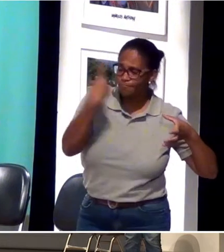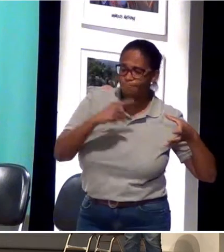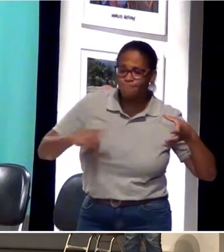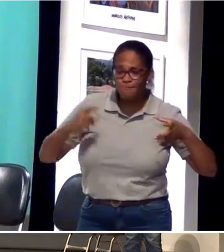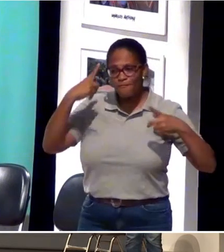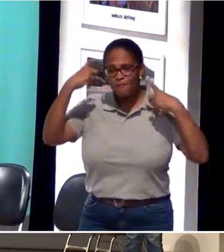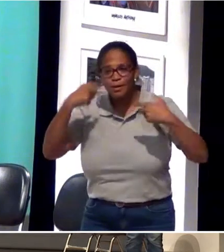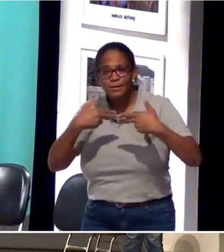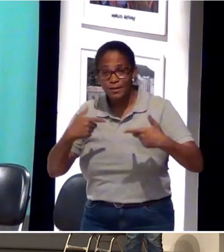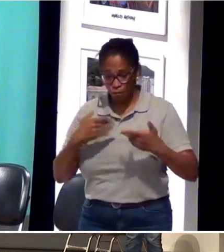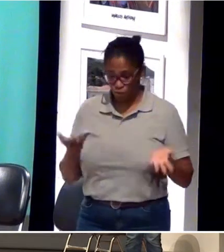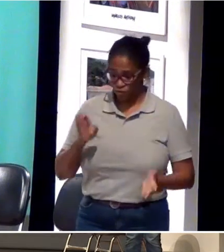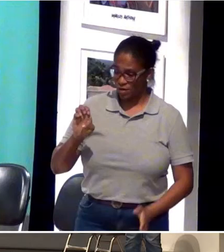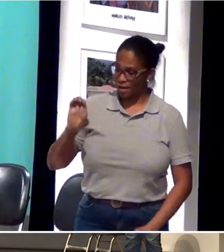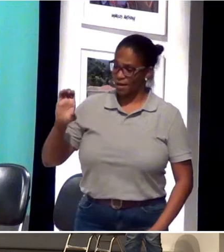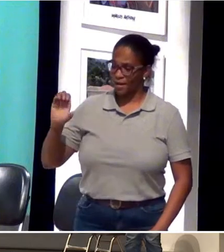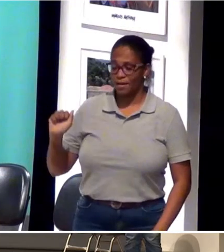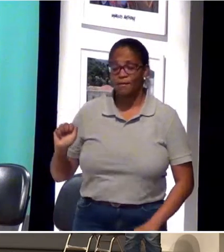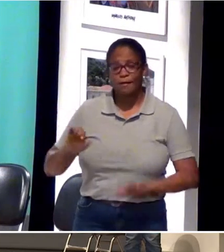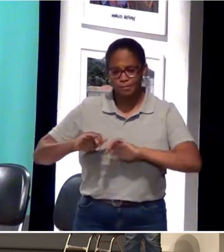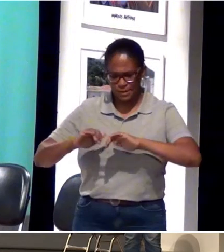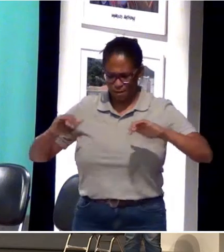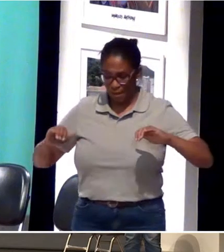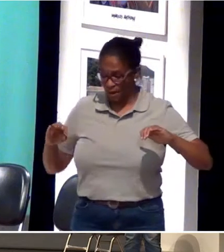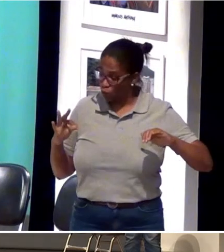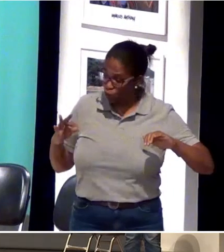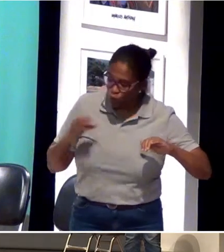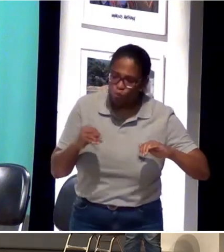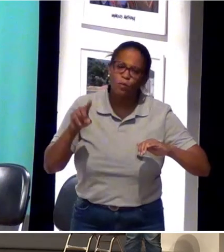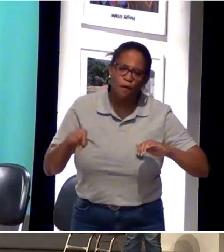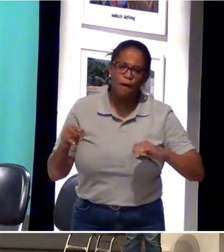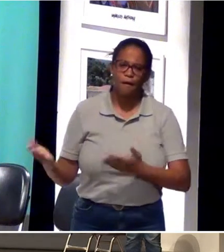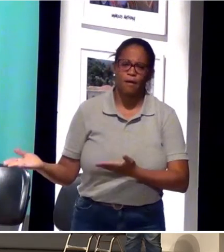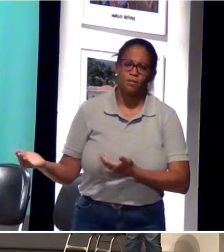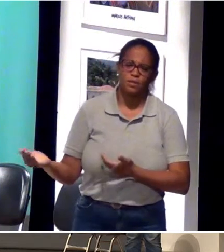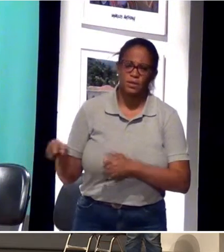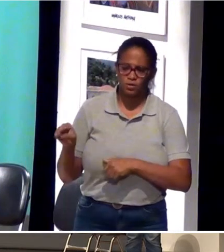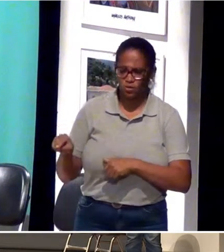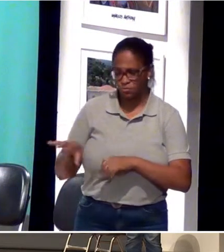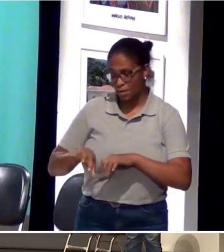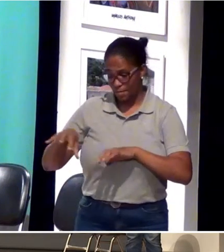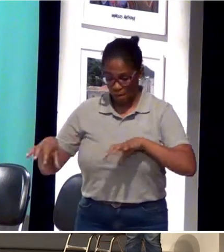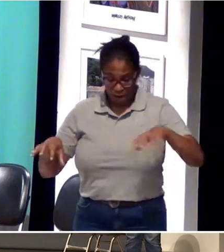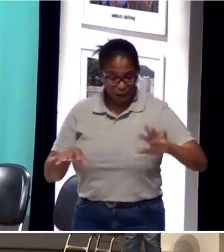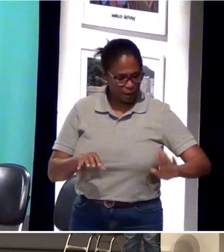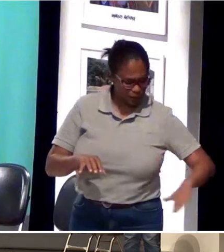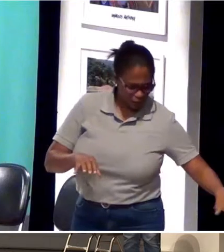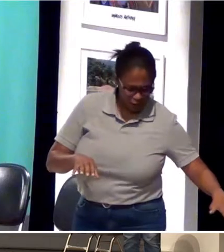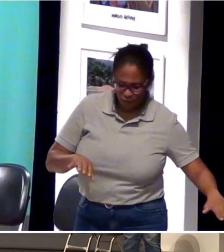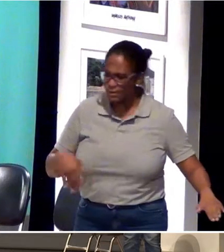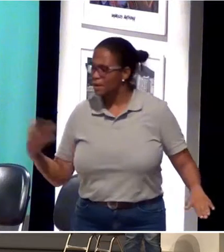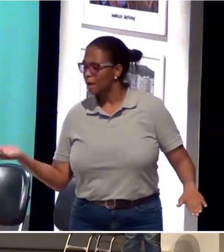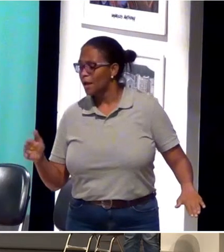ECA separa, né, e diz que todos são adolescentes, separa por criança e adolescente, mas não separa mais